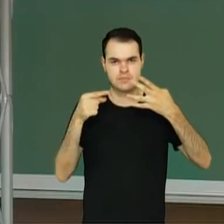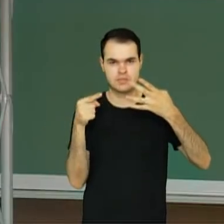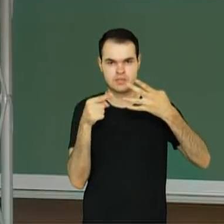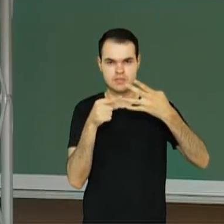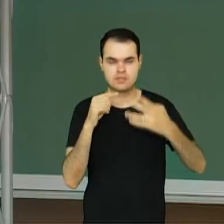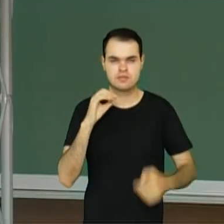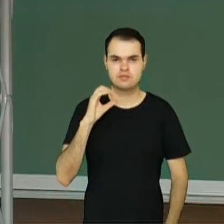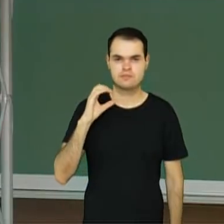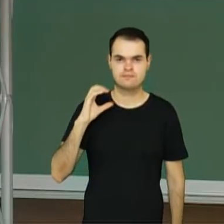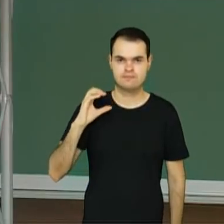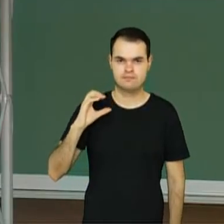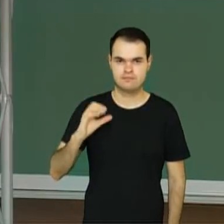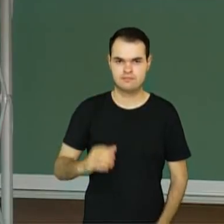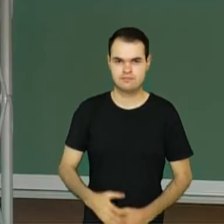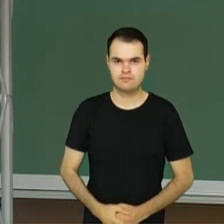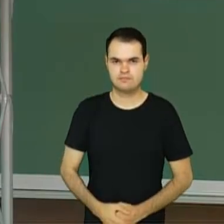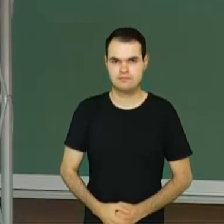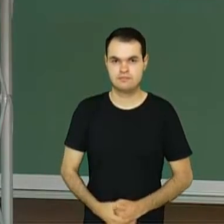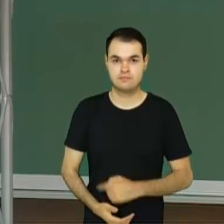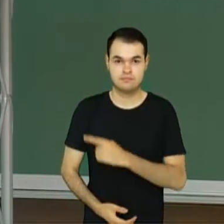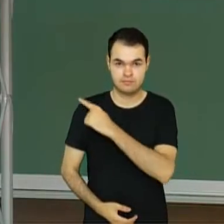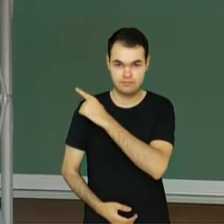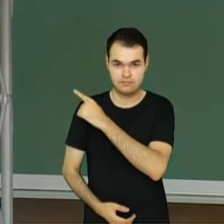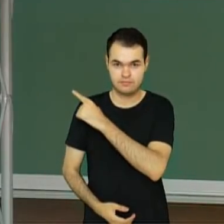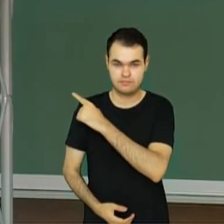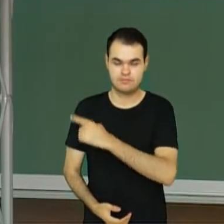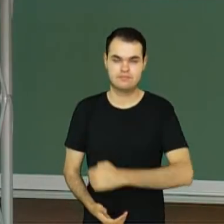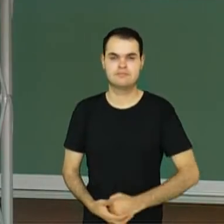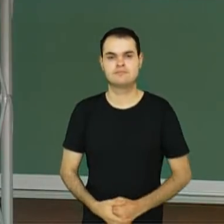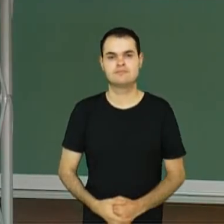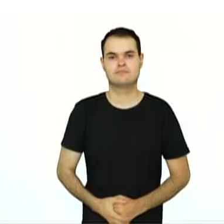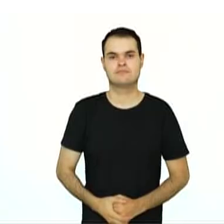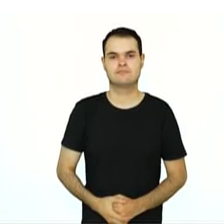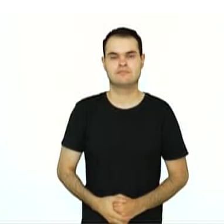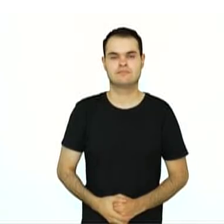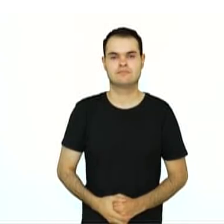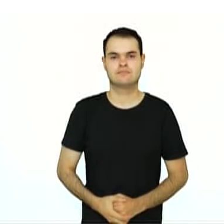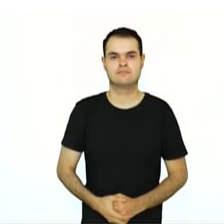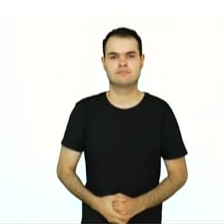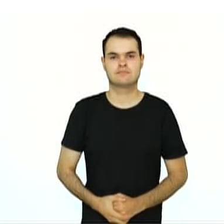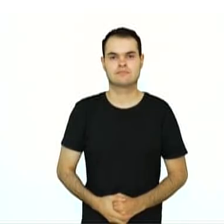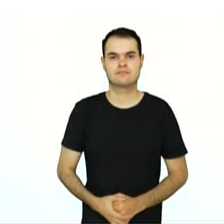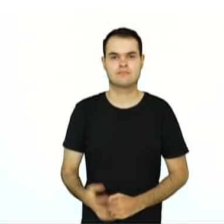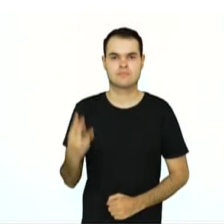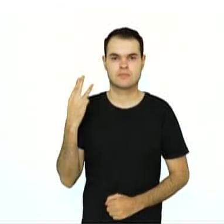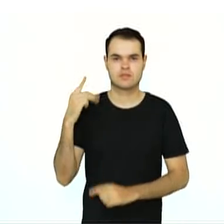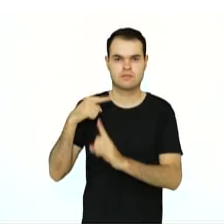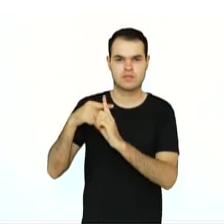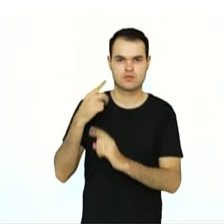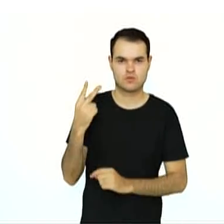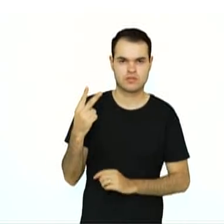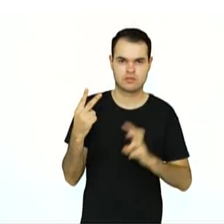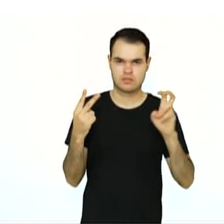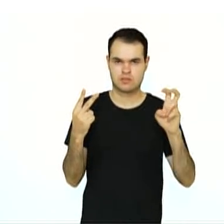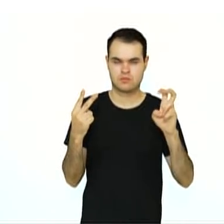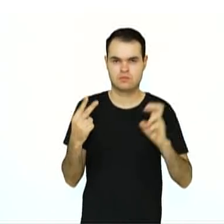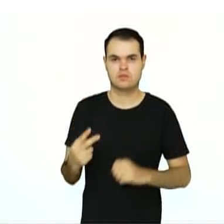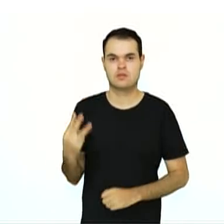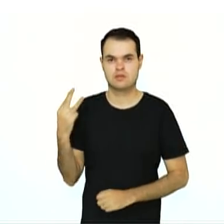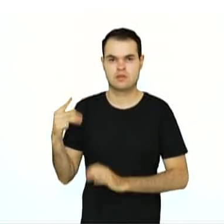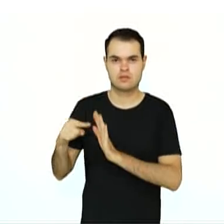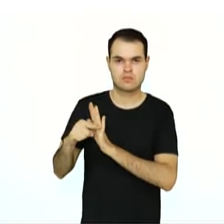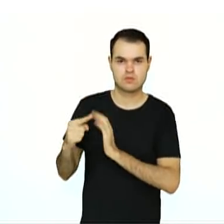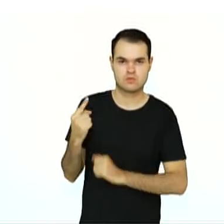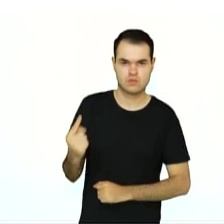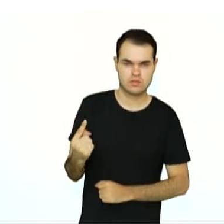A letra C. Vamos conferir? Então olha lá. 3 mais 2 é 5 e 3 menos 2 é 1.